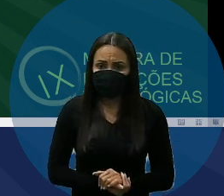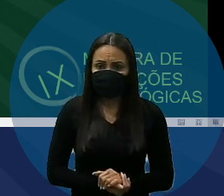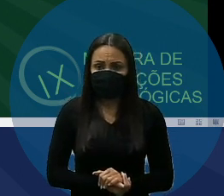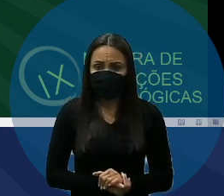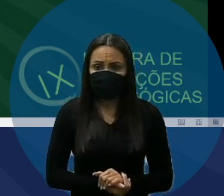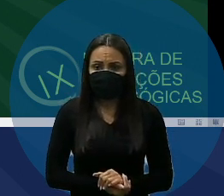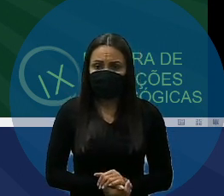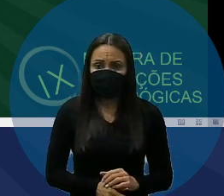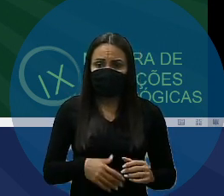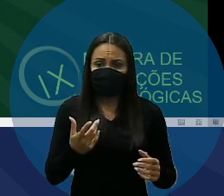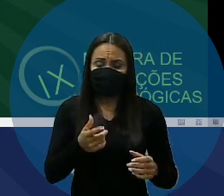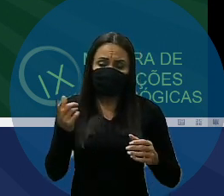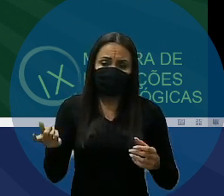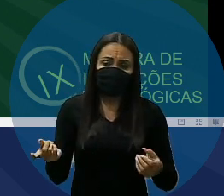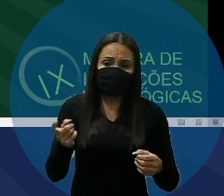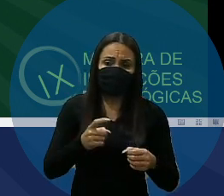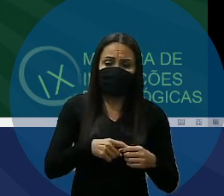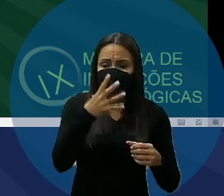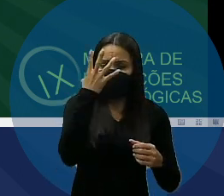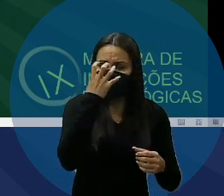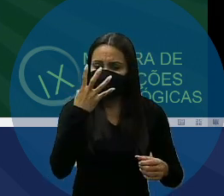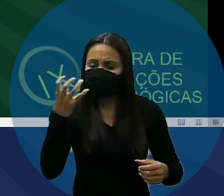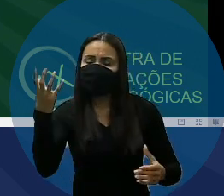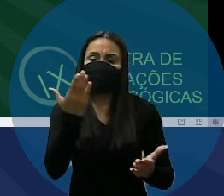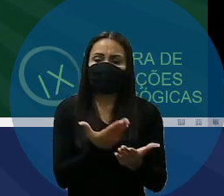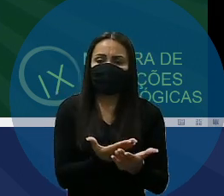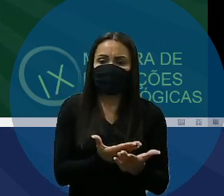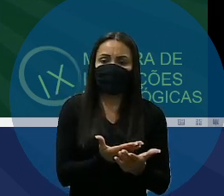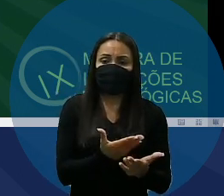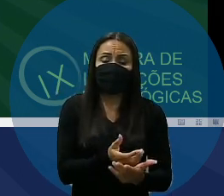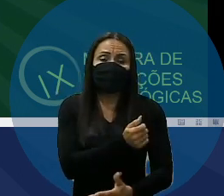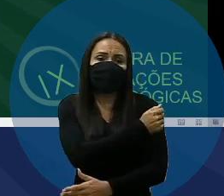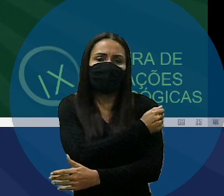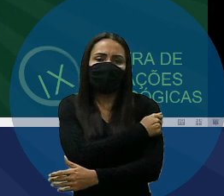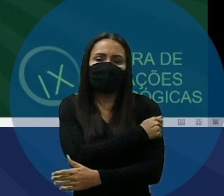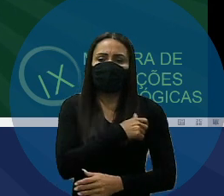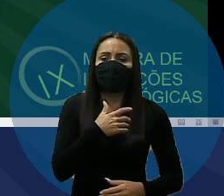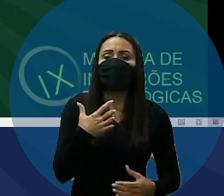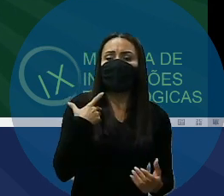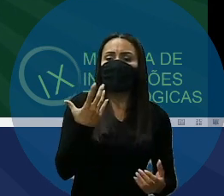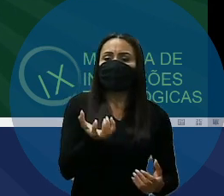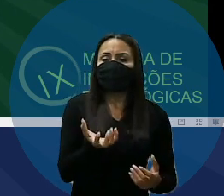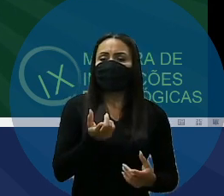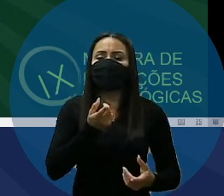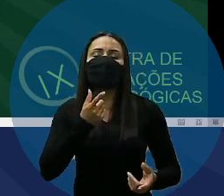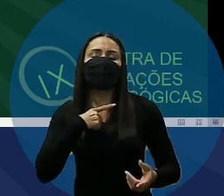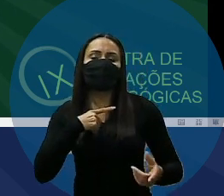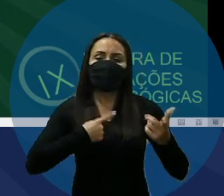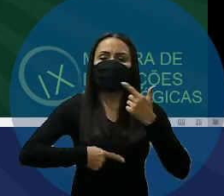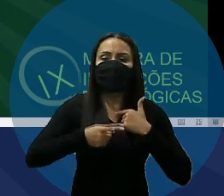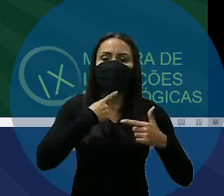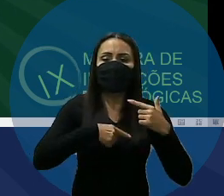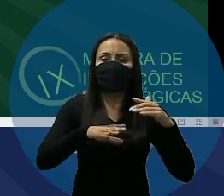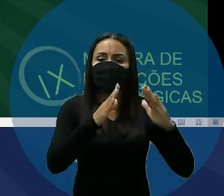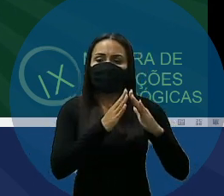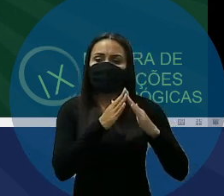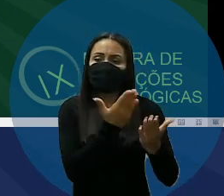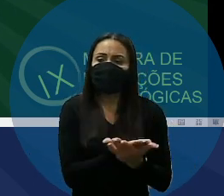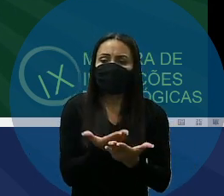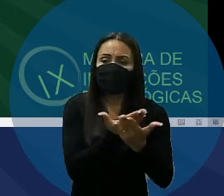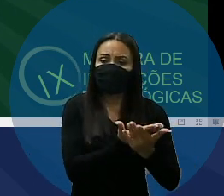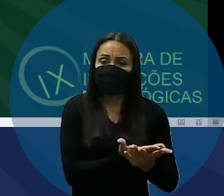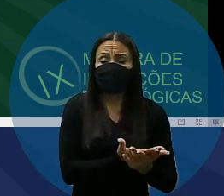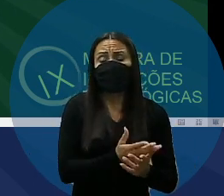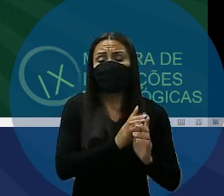tornar nossas aulas atrativas de maneira que o aluno tenha prazer em estar na escola, né? Então, foi um desafio maior ainda do que